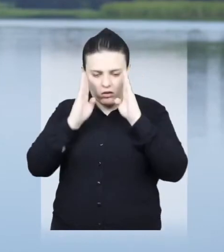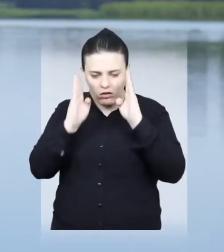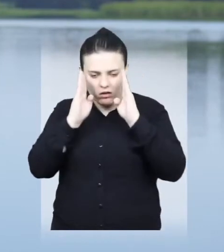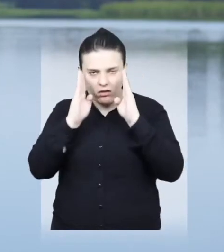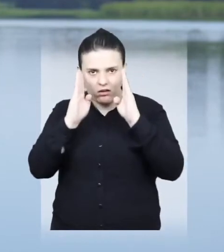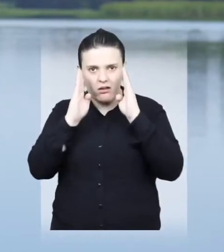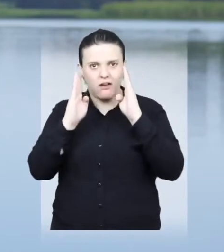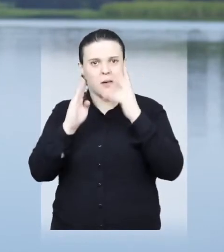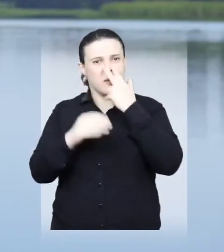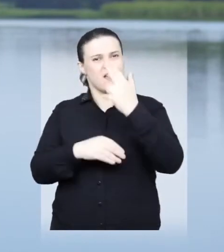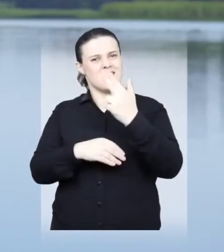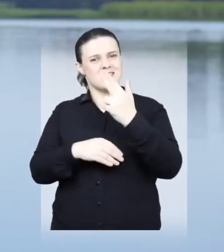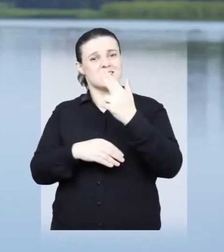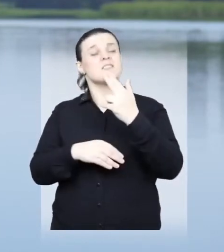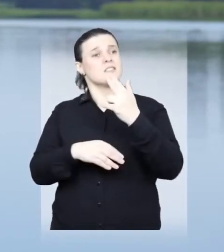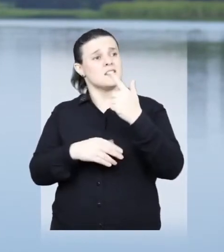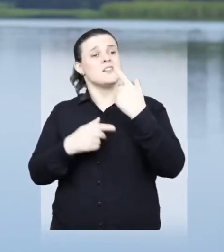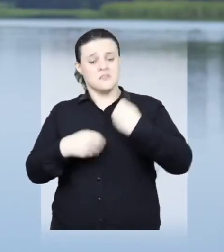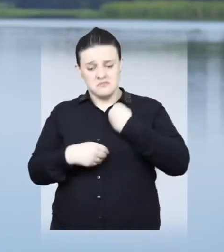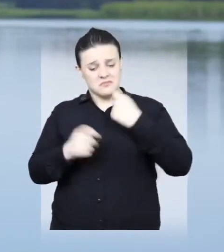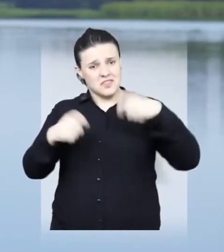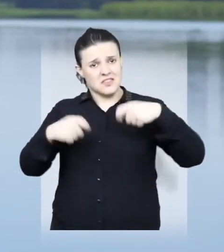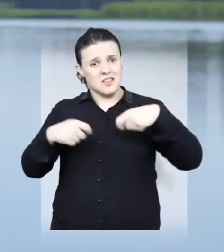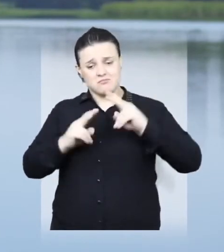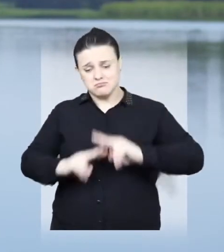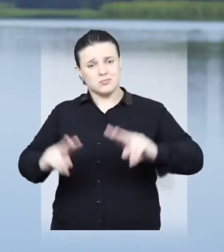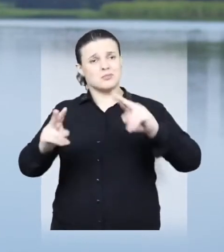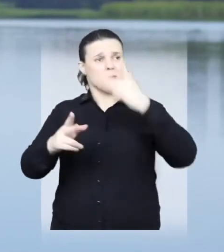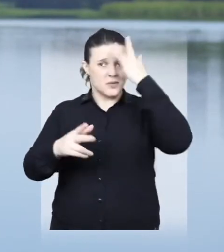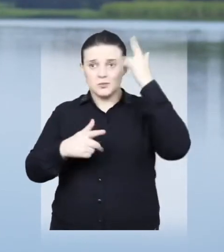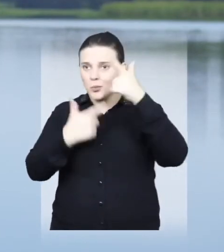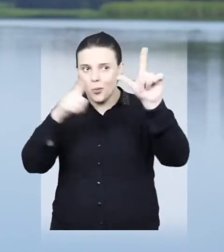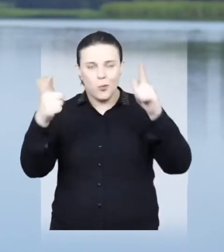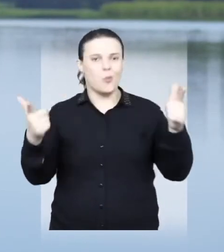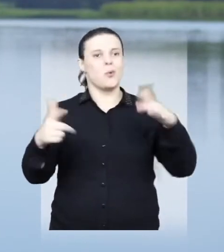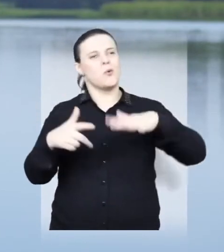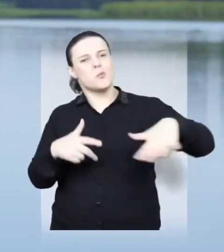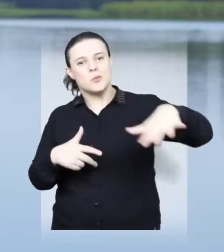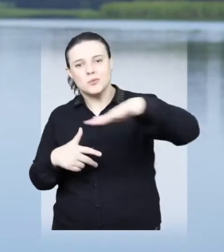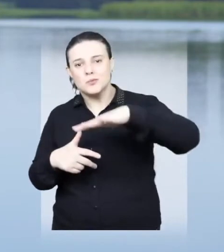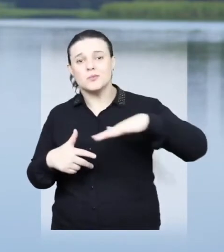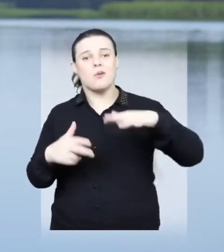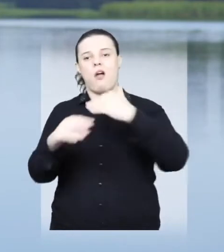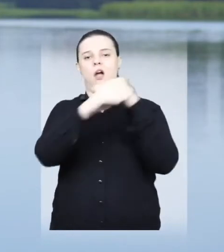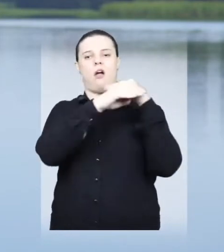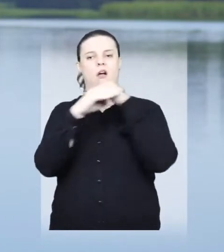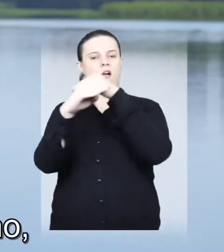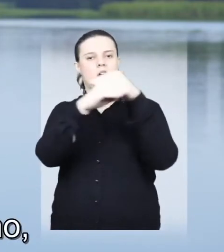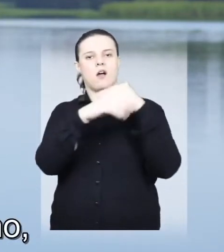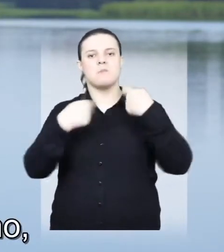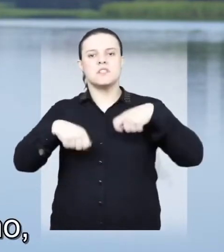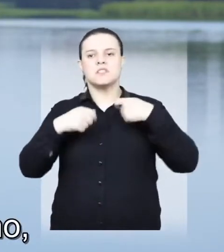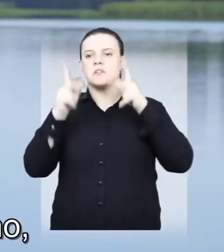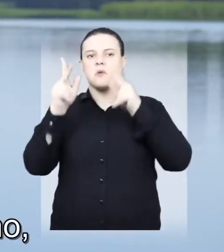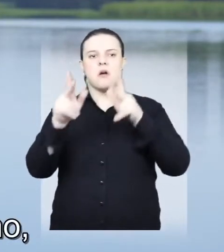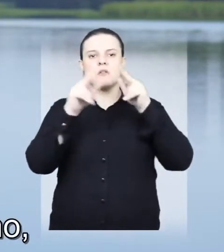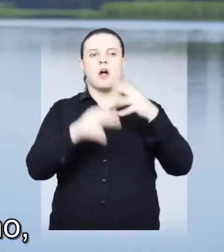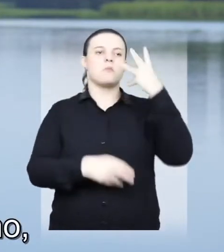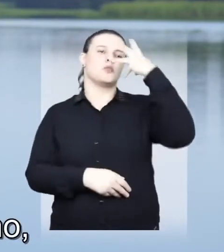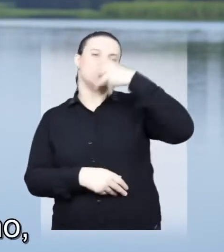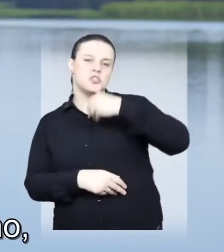possibilidades, né? E outras vidas, né? E outras pessoas. É todo mundo meio igual, você tem que ser sempre